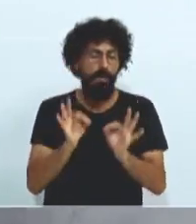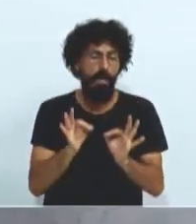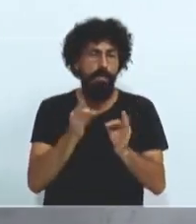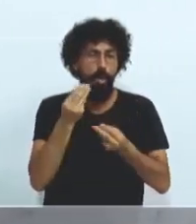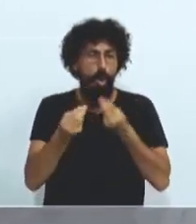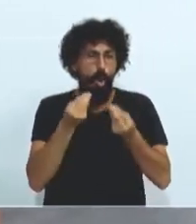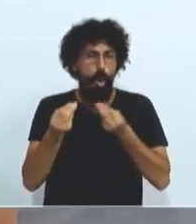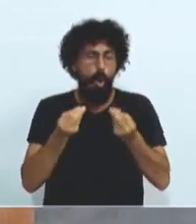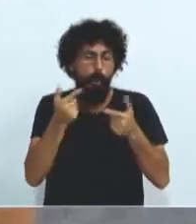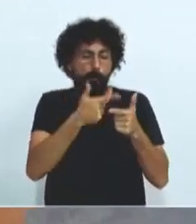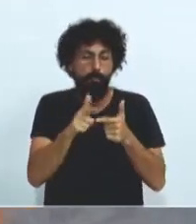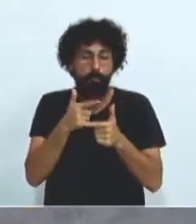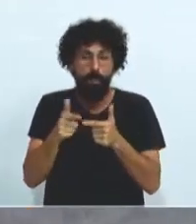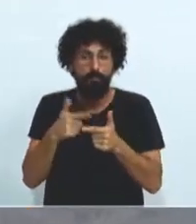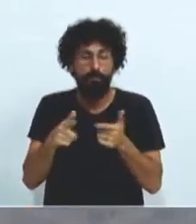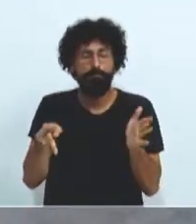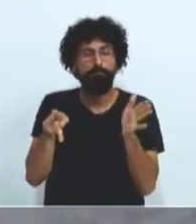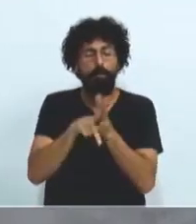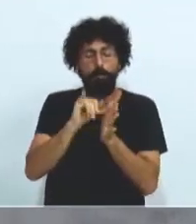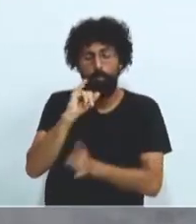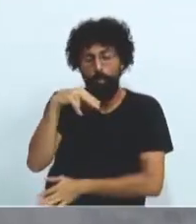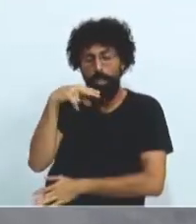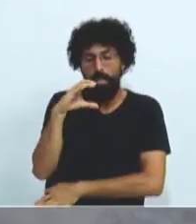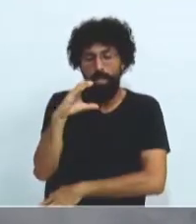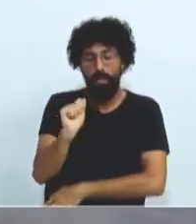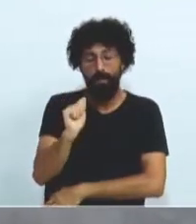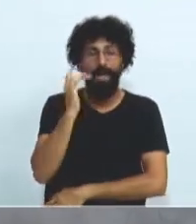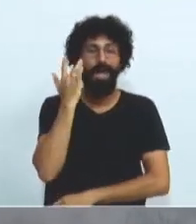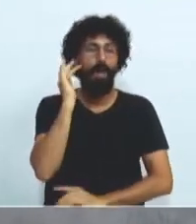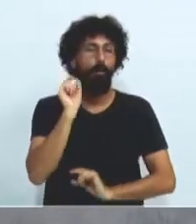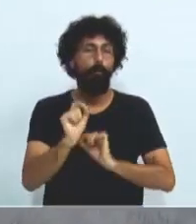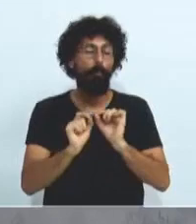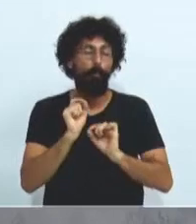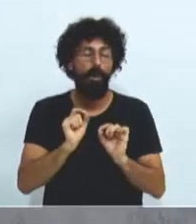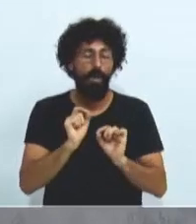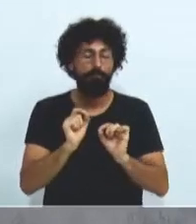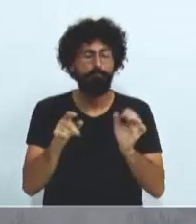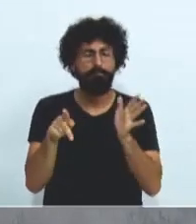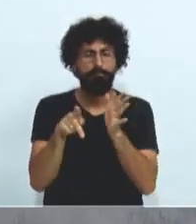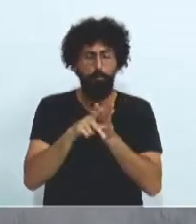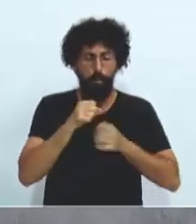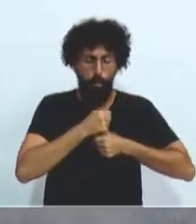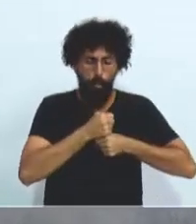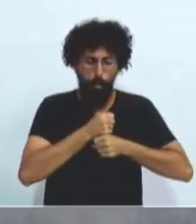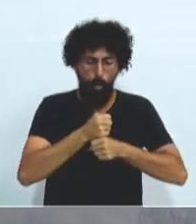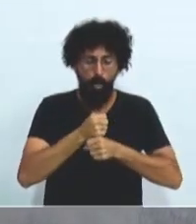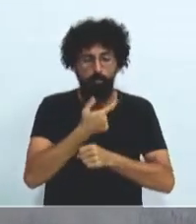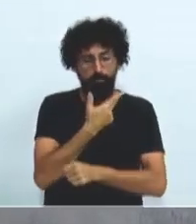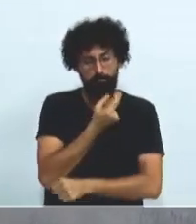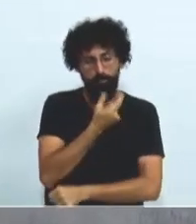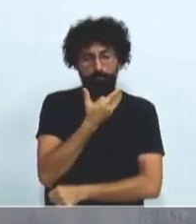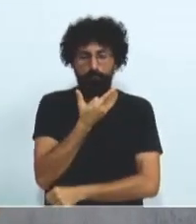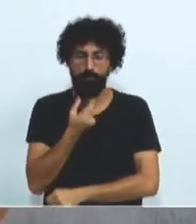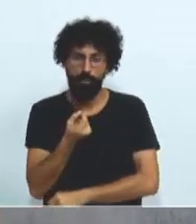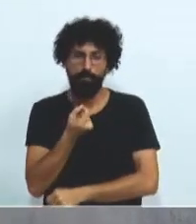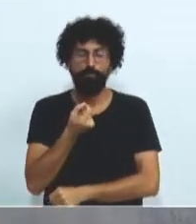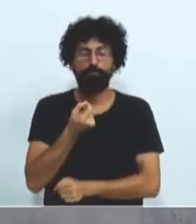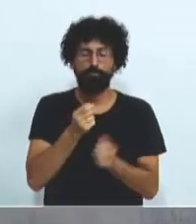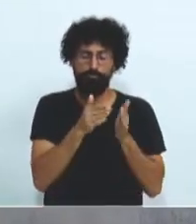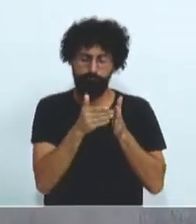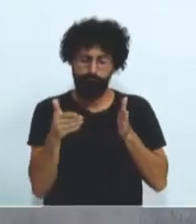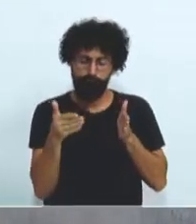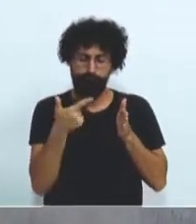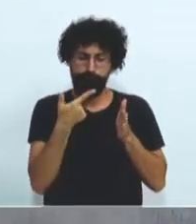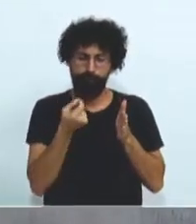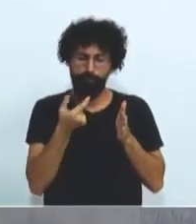O Instituto Nacional de Câncer, o INCA, estima que para cada ano do triênio 2020-2022 sejam diagnosticados